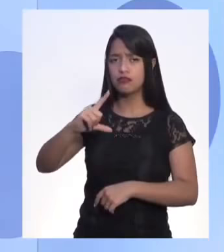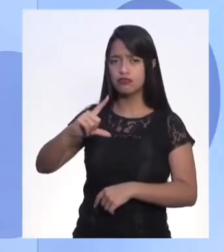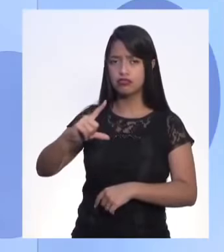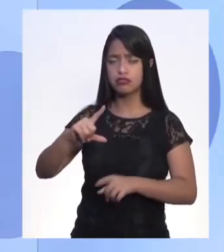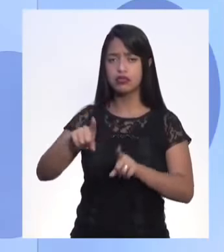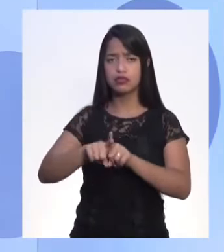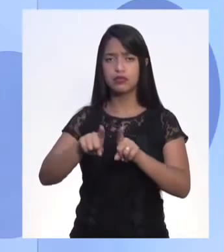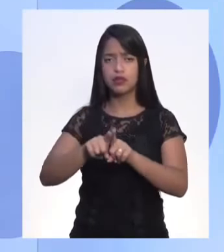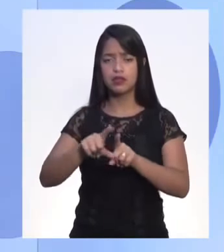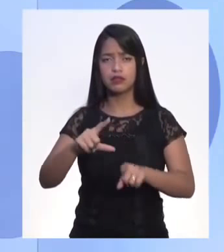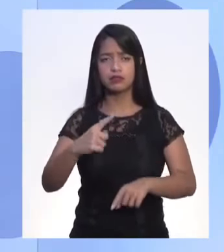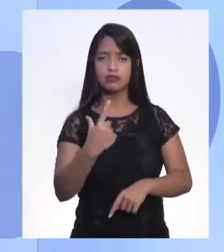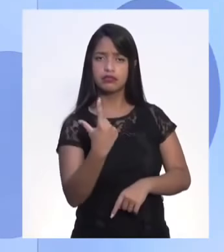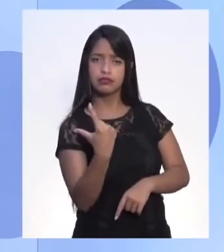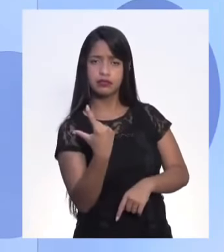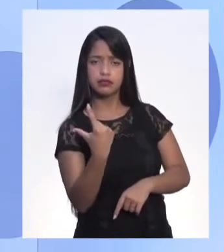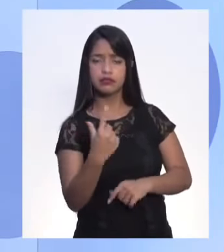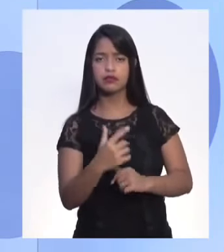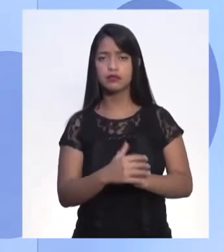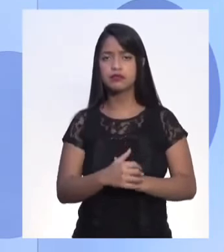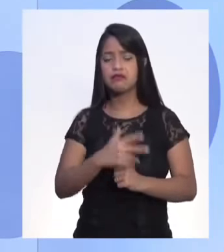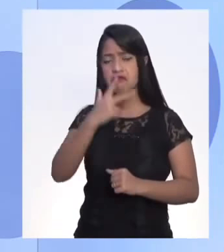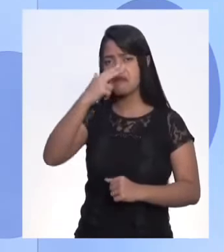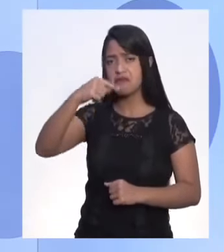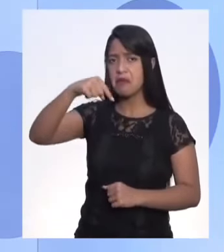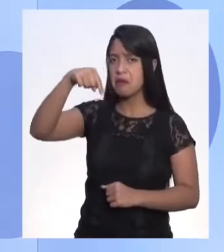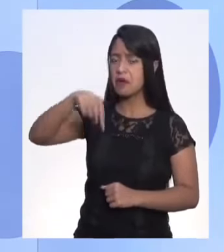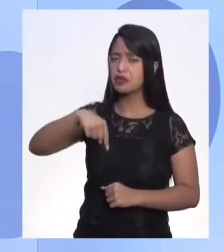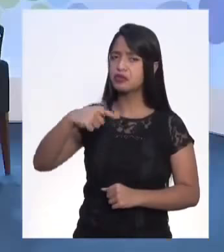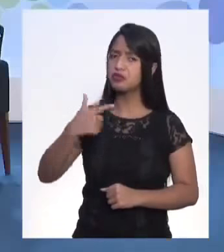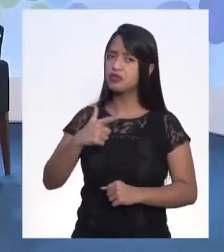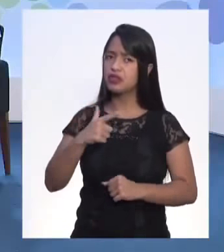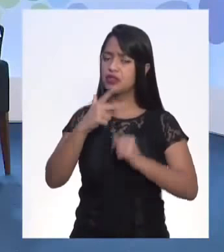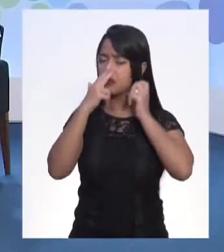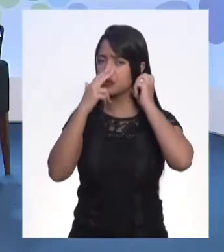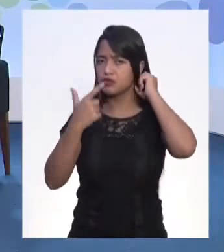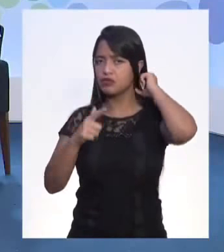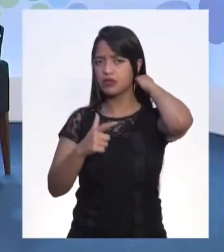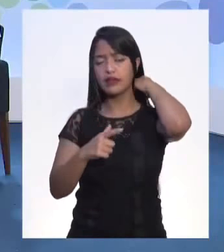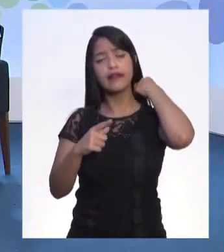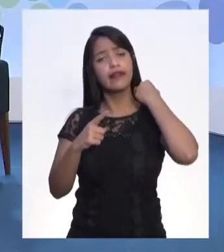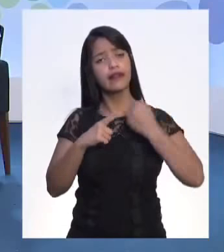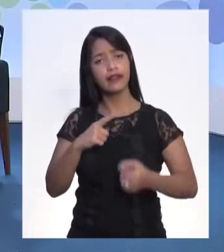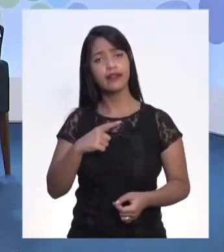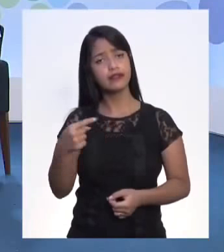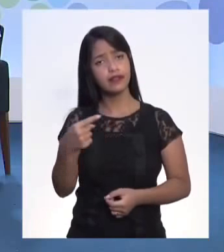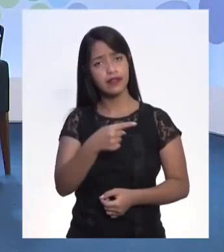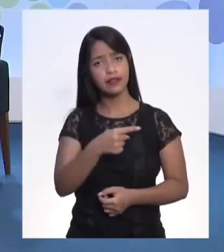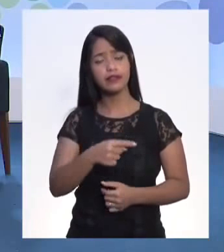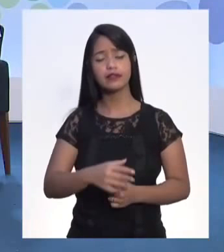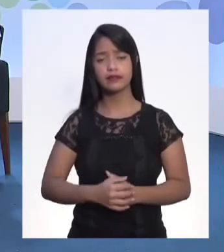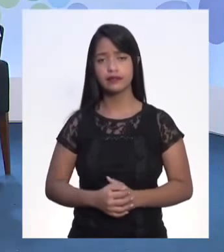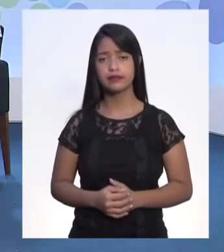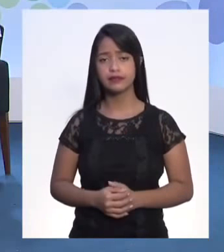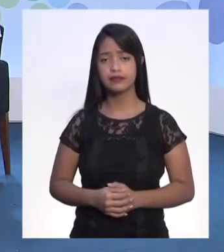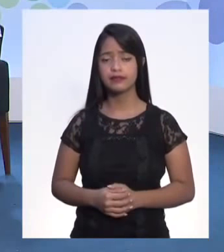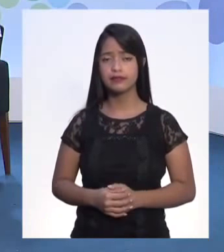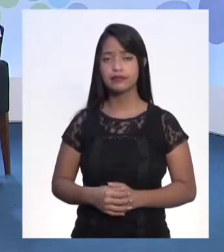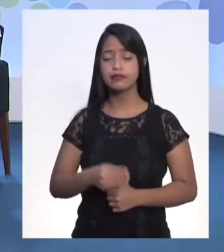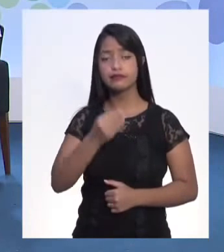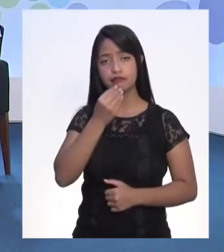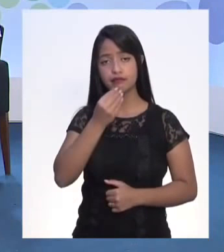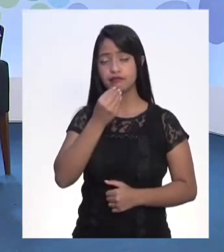Acho que o para baixo aqui é o certa para baixo seis itens não tenho para a esquerda a gente pode usar o menor né